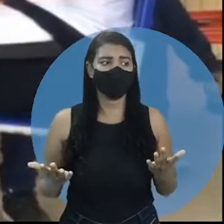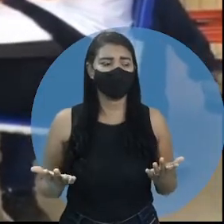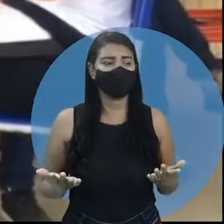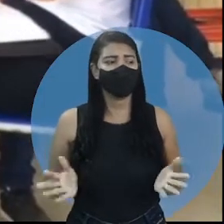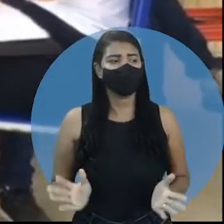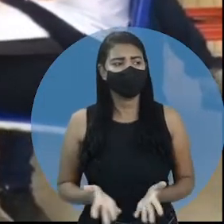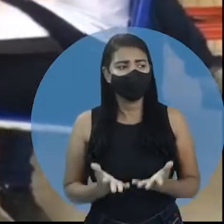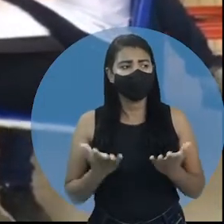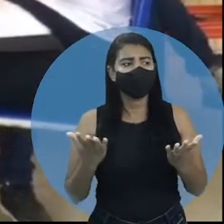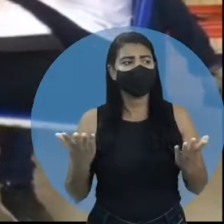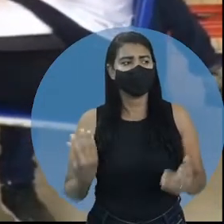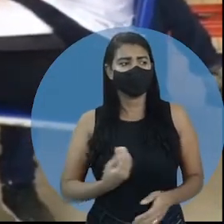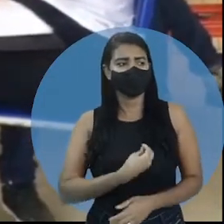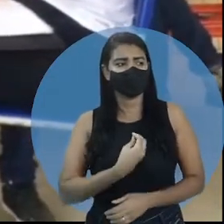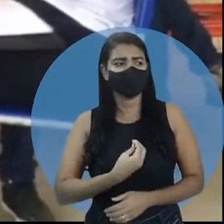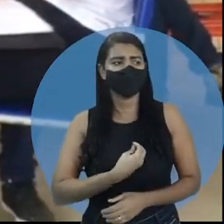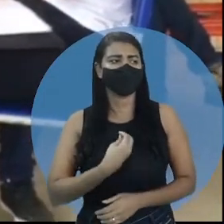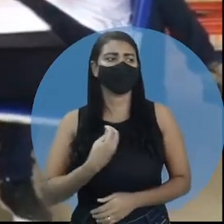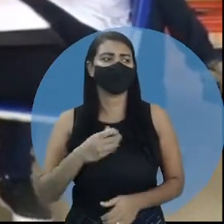milagre,